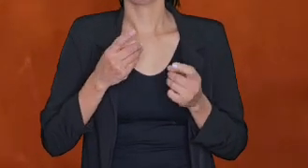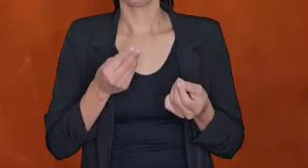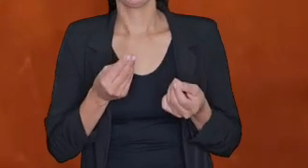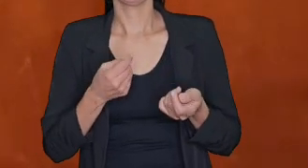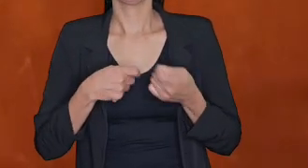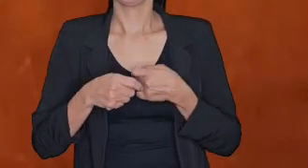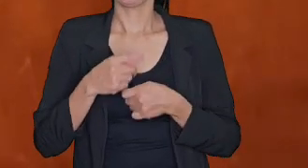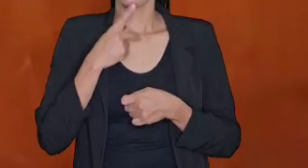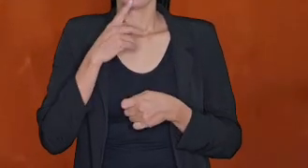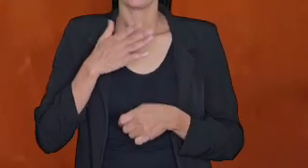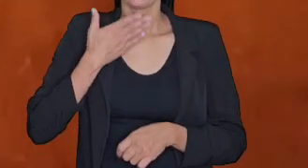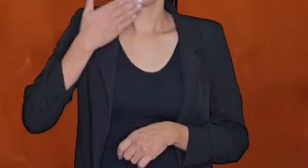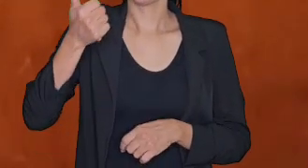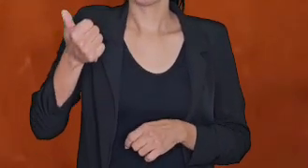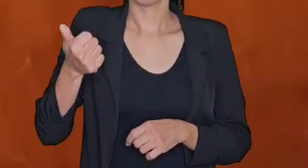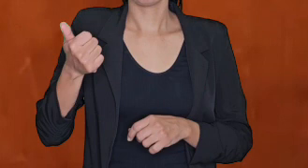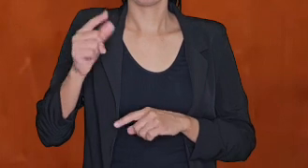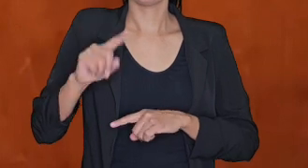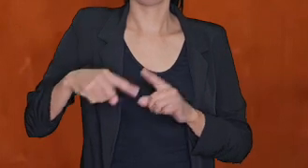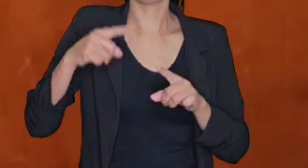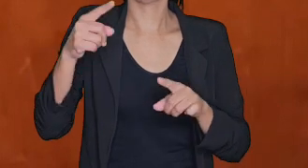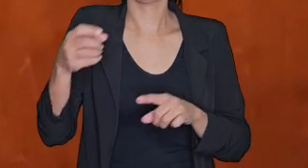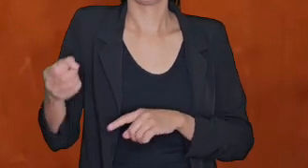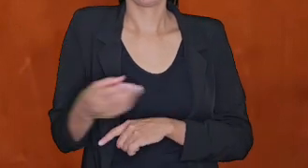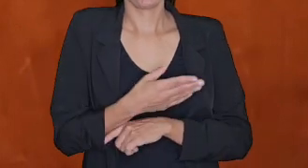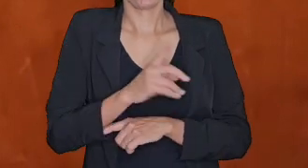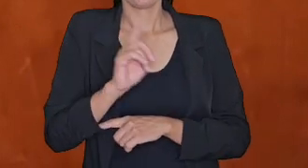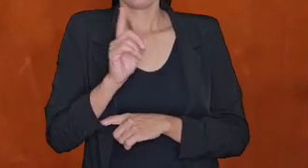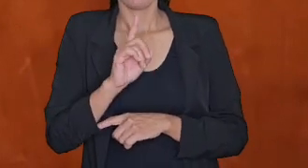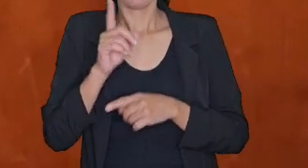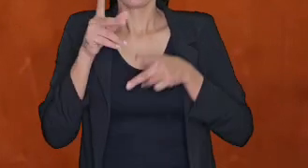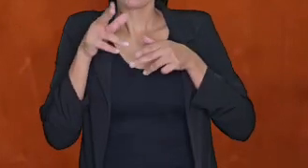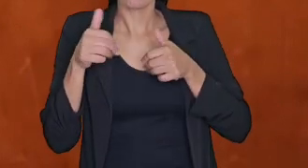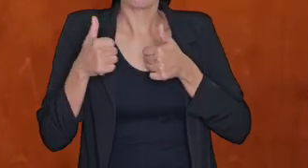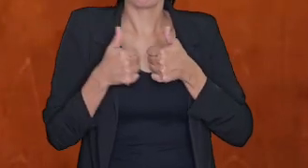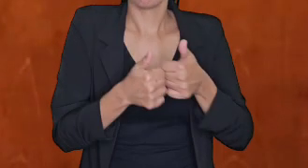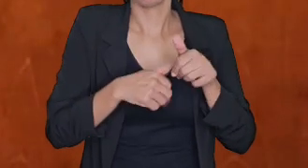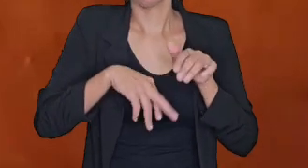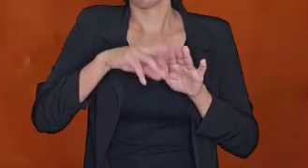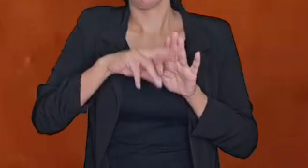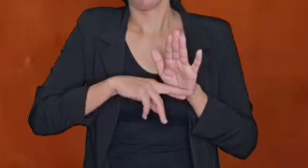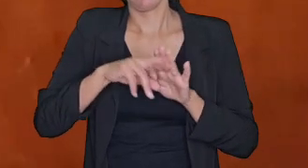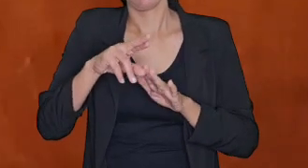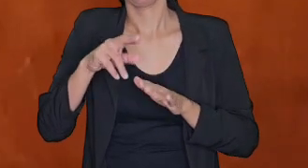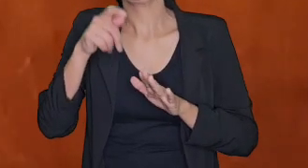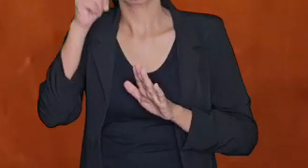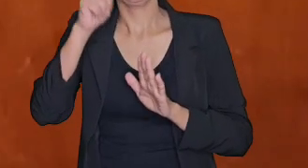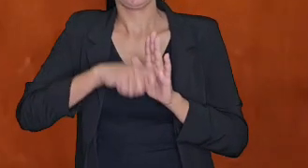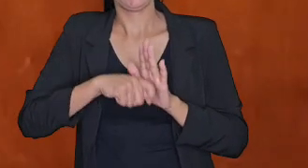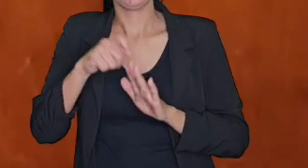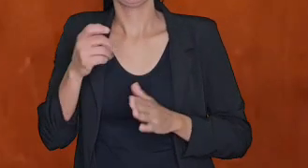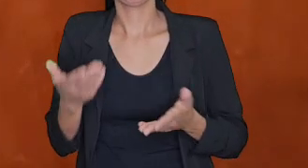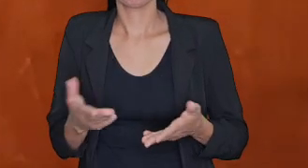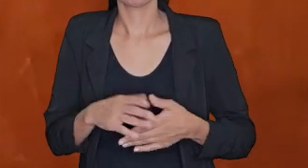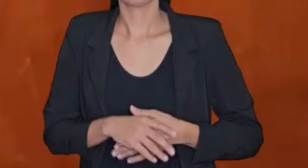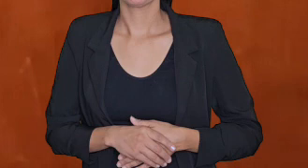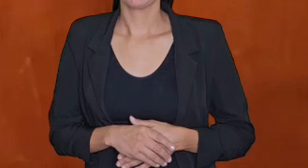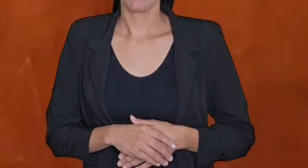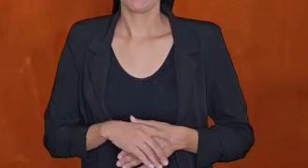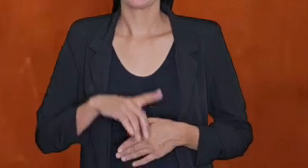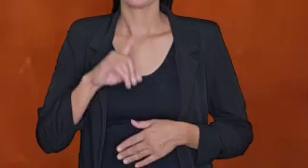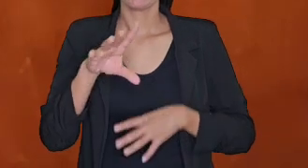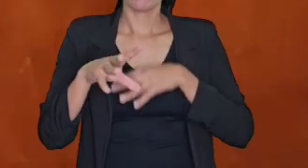ato administrativo normativo não deveria inovar com tanta retumbância nas